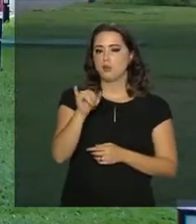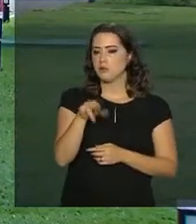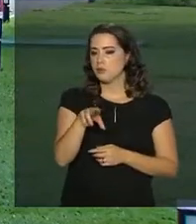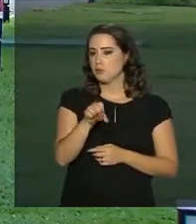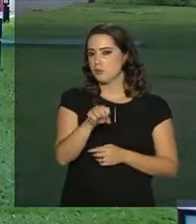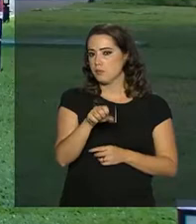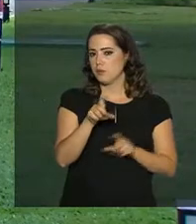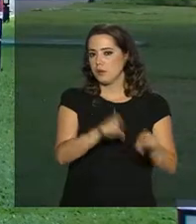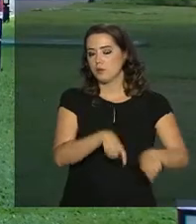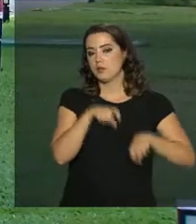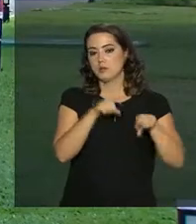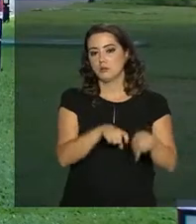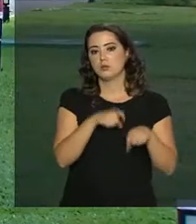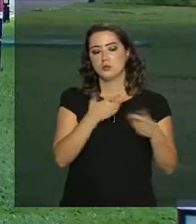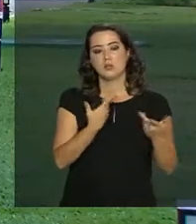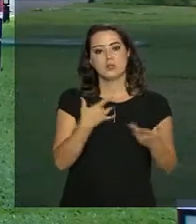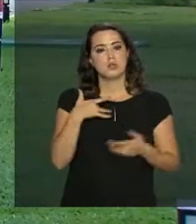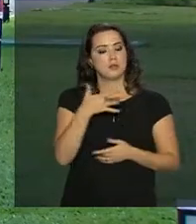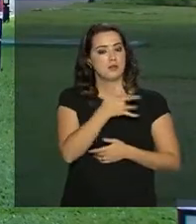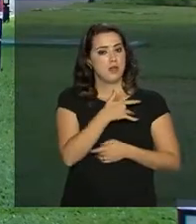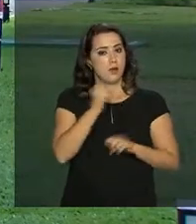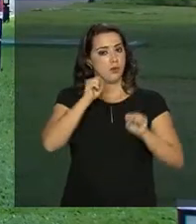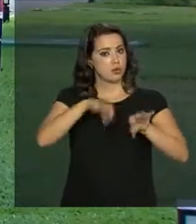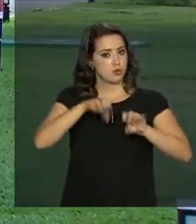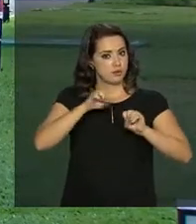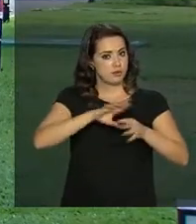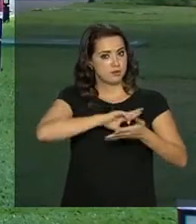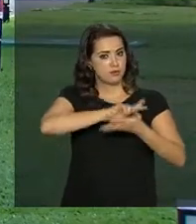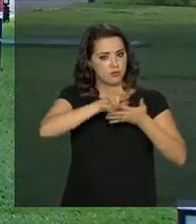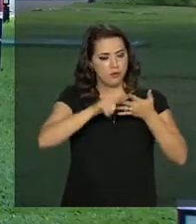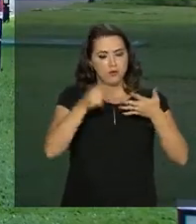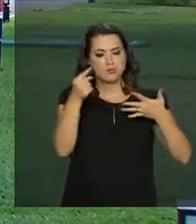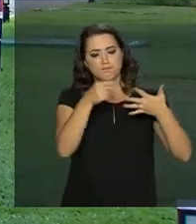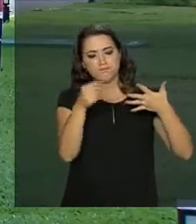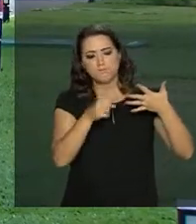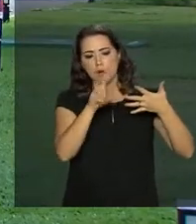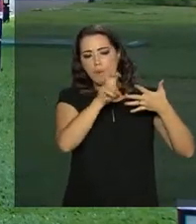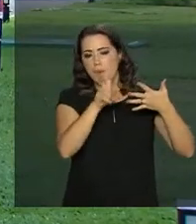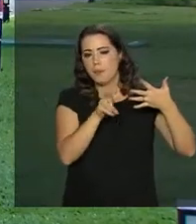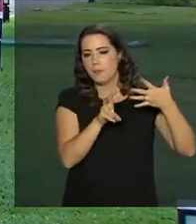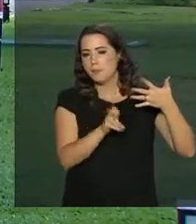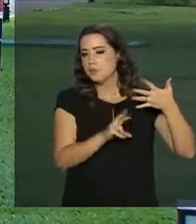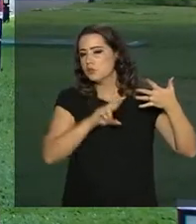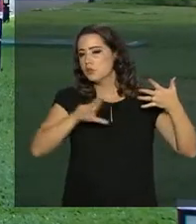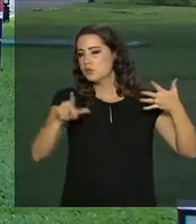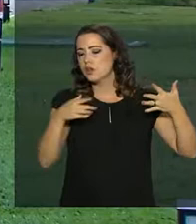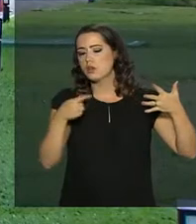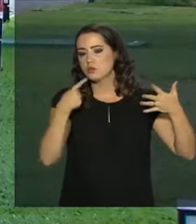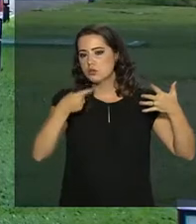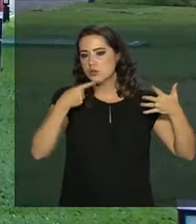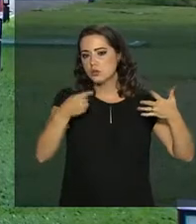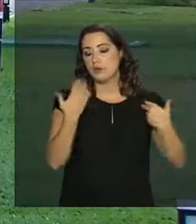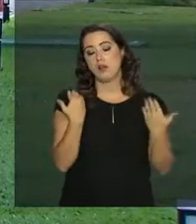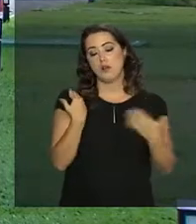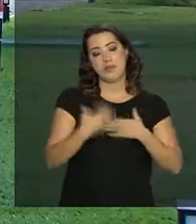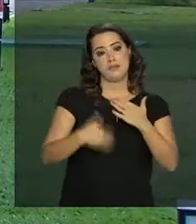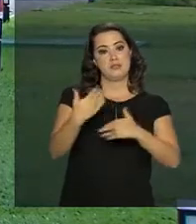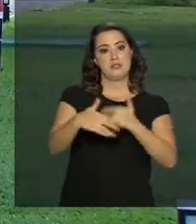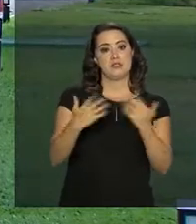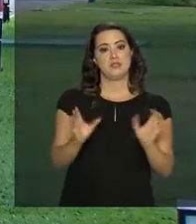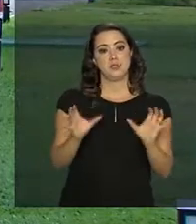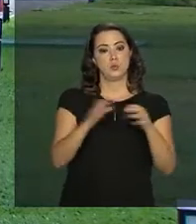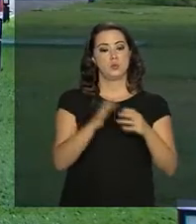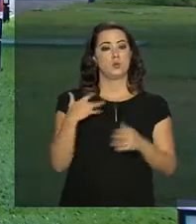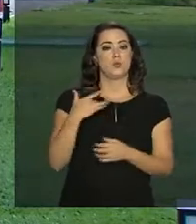agricultura, agronegócio, saúde e educação, e ele disse que o esforço agora para avançar principalmente nas áreas